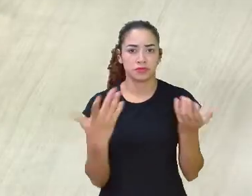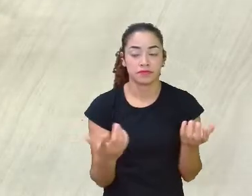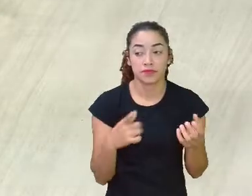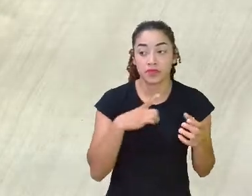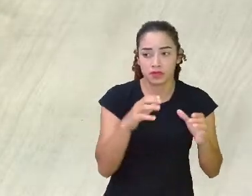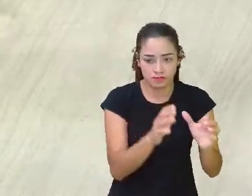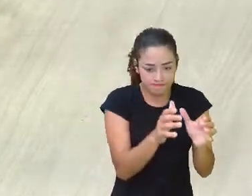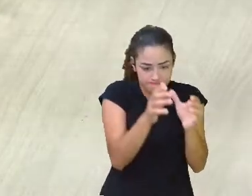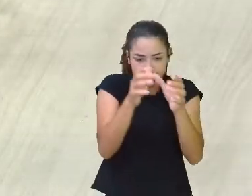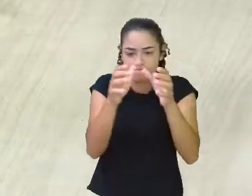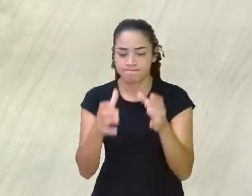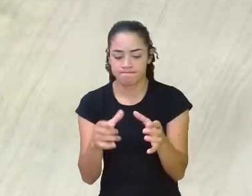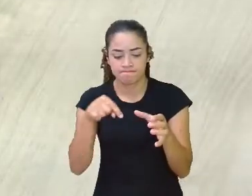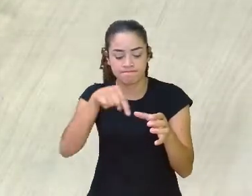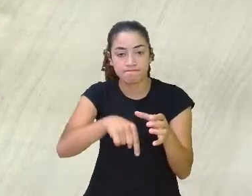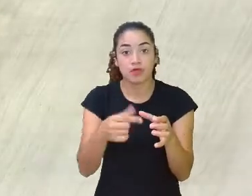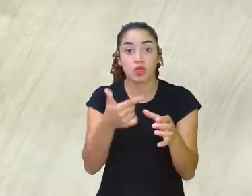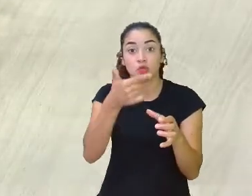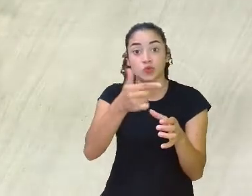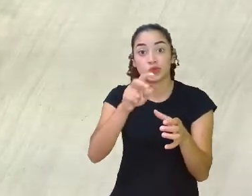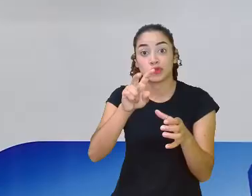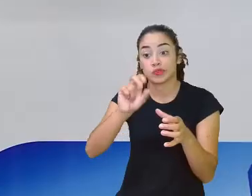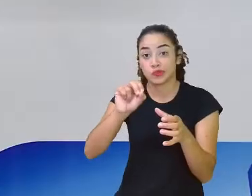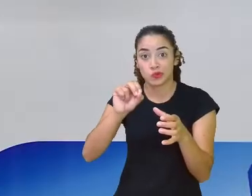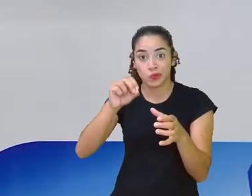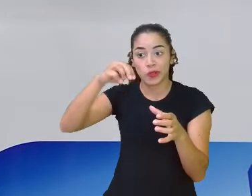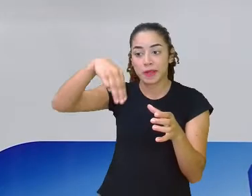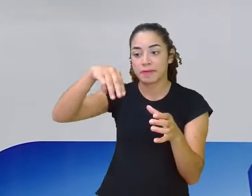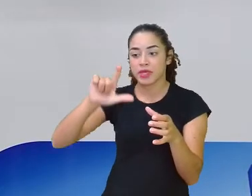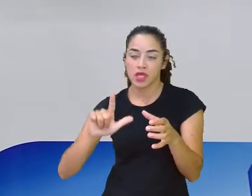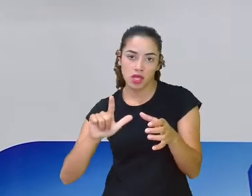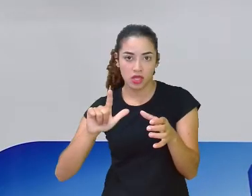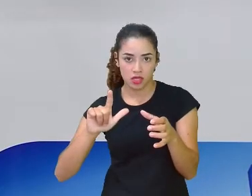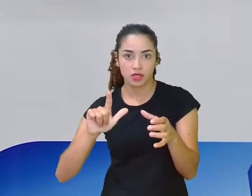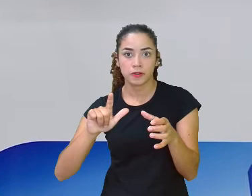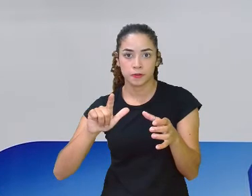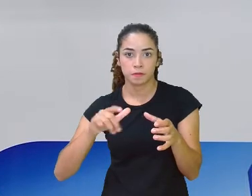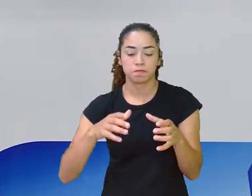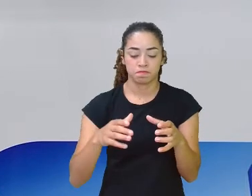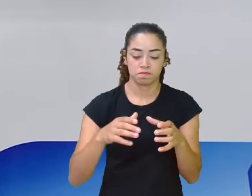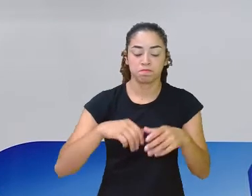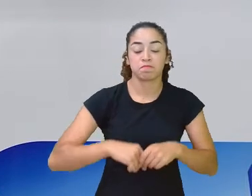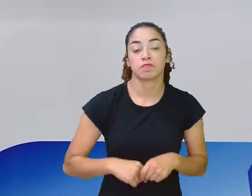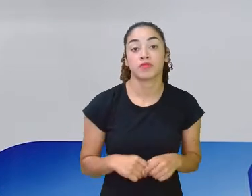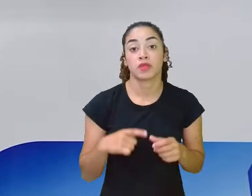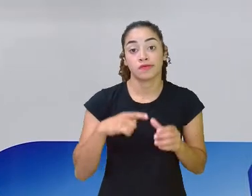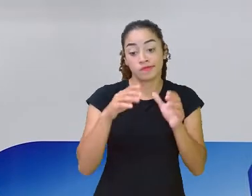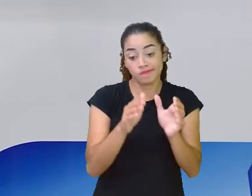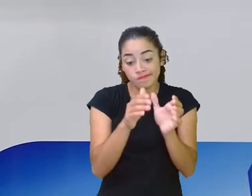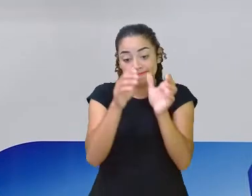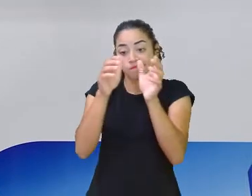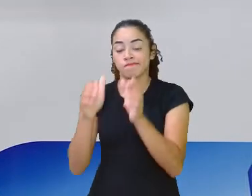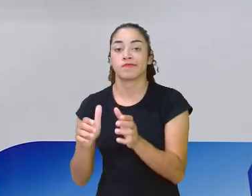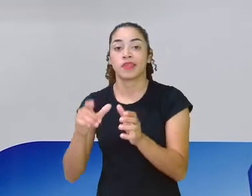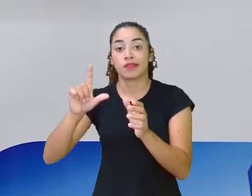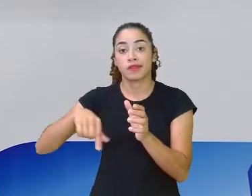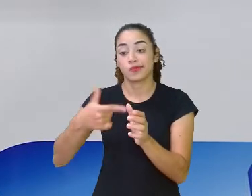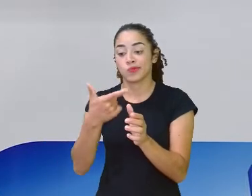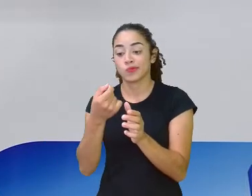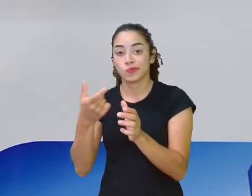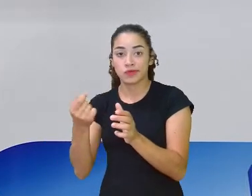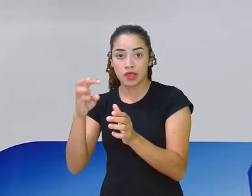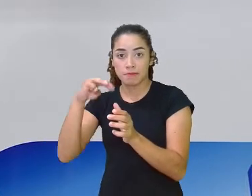ó, o copo graduado de 250 mililitros, né, 250 ml. Temos o de